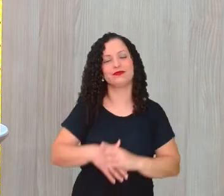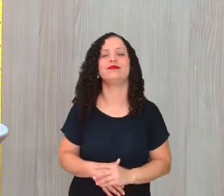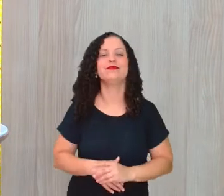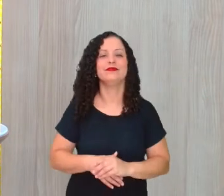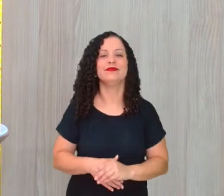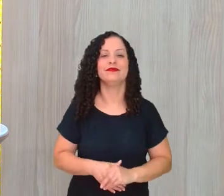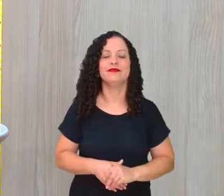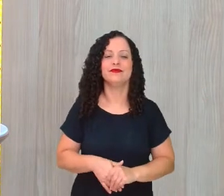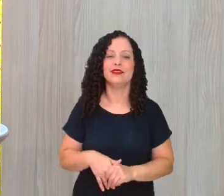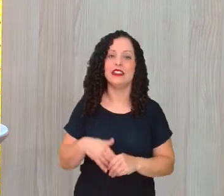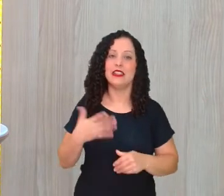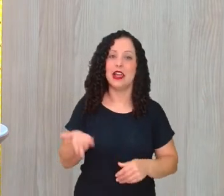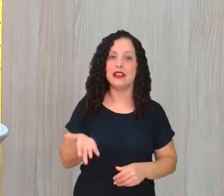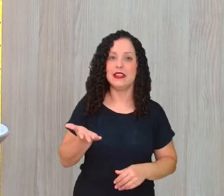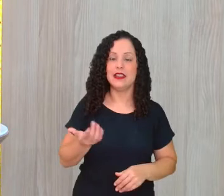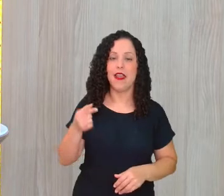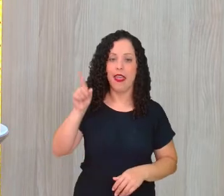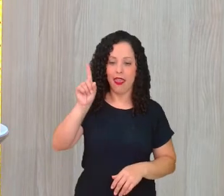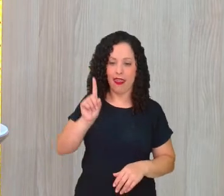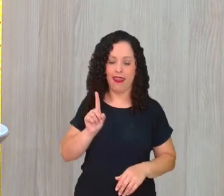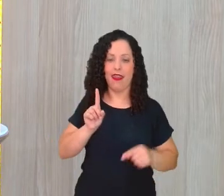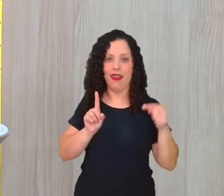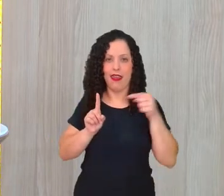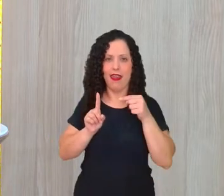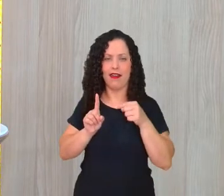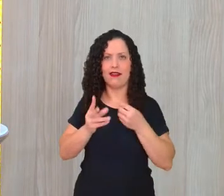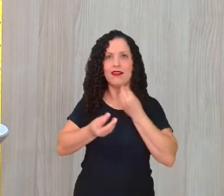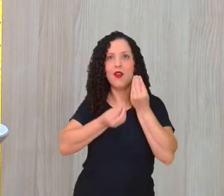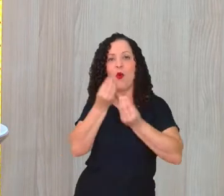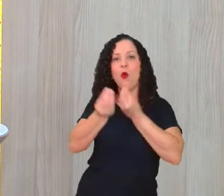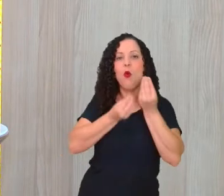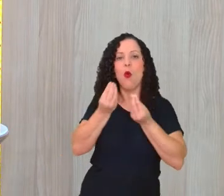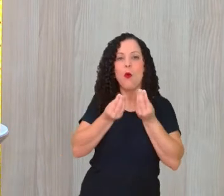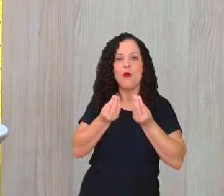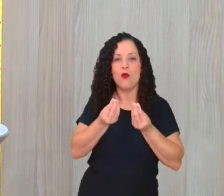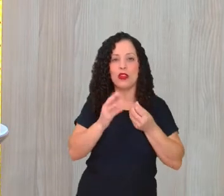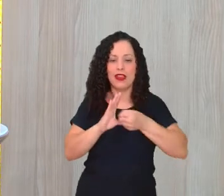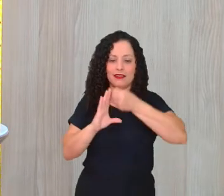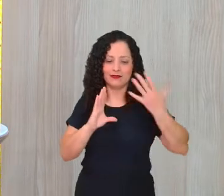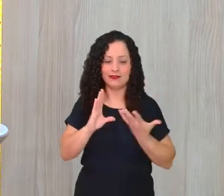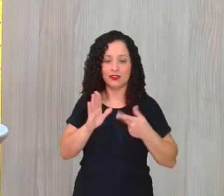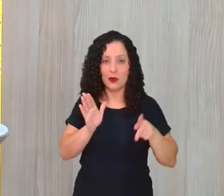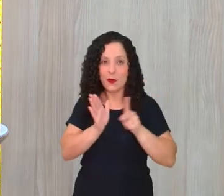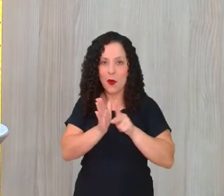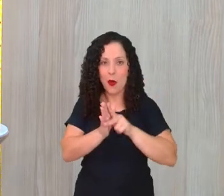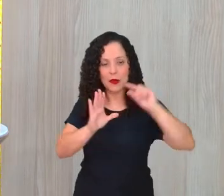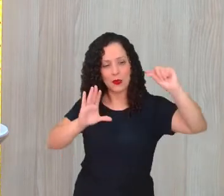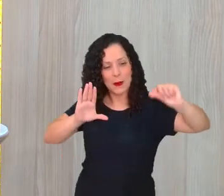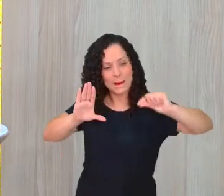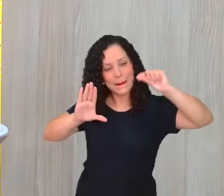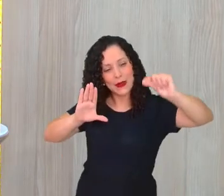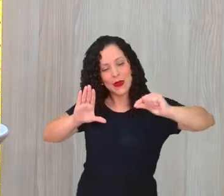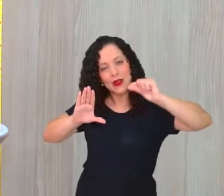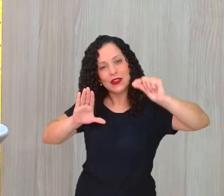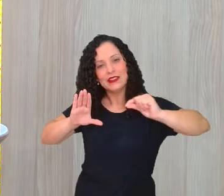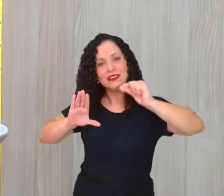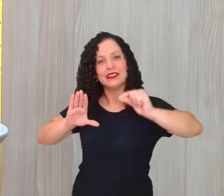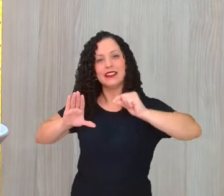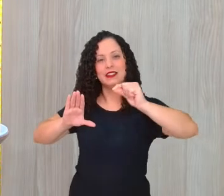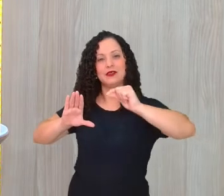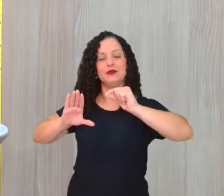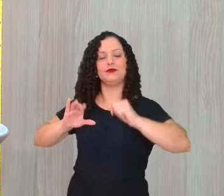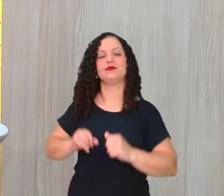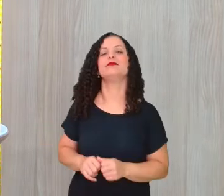a bordadeira que define o bordado, mas o bordado que define o que ela vai fixar. É verdade. Em